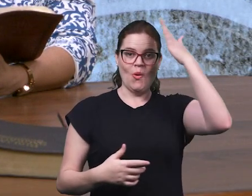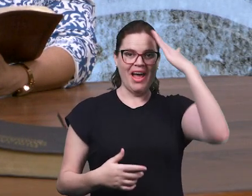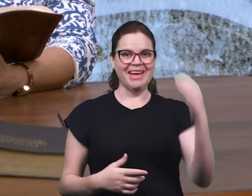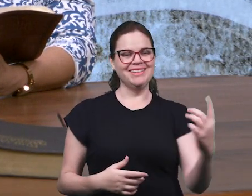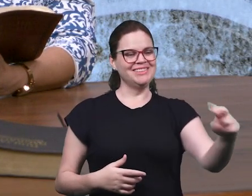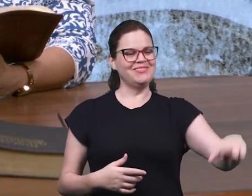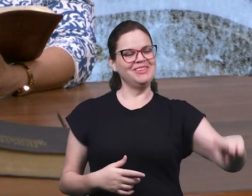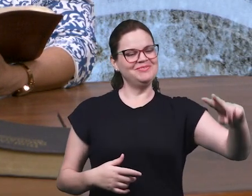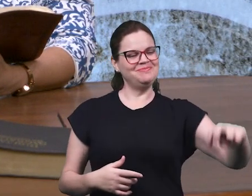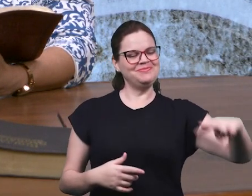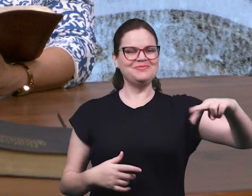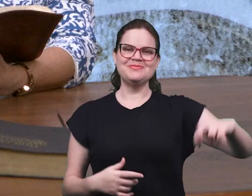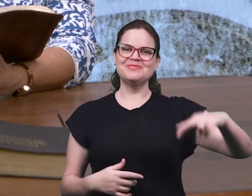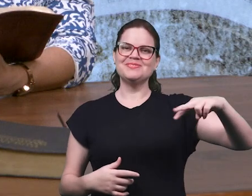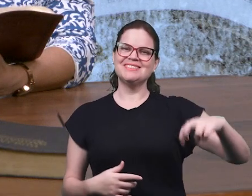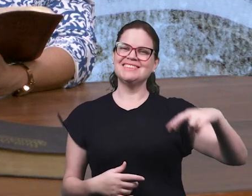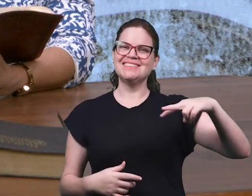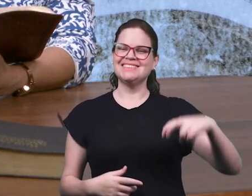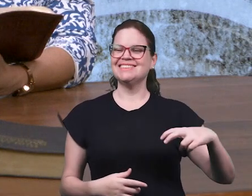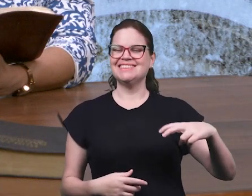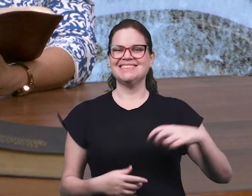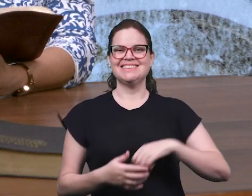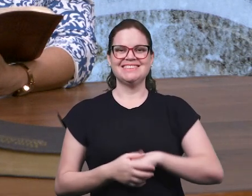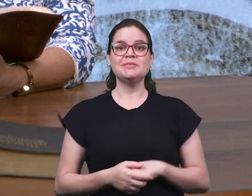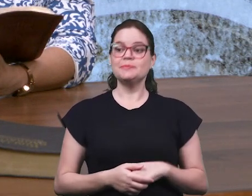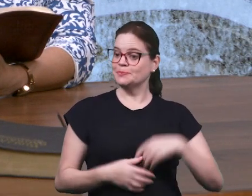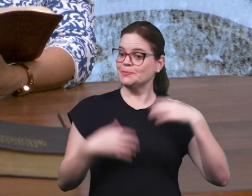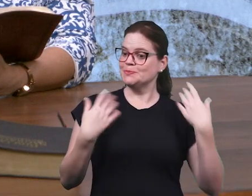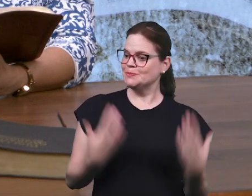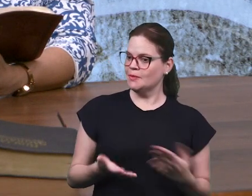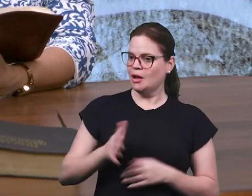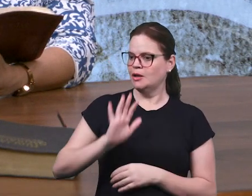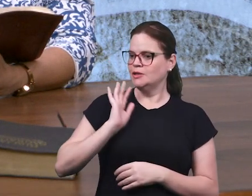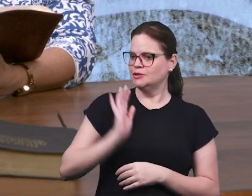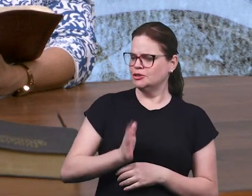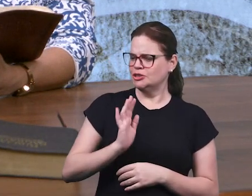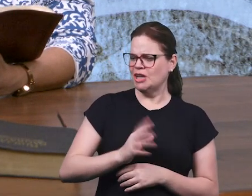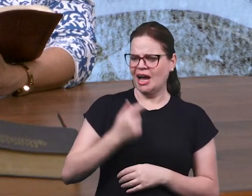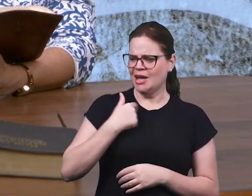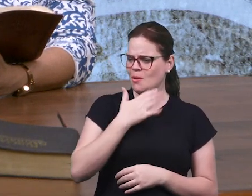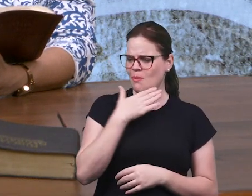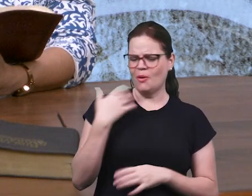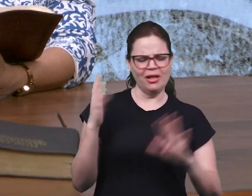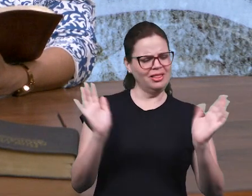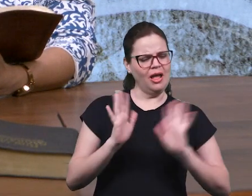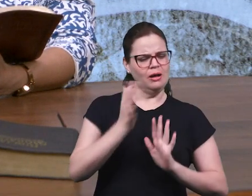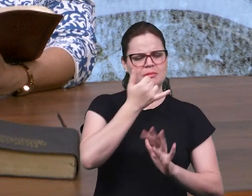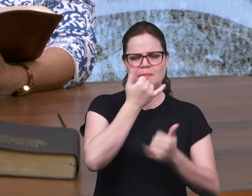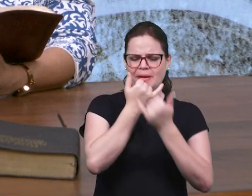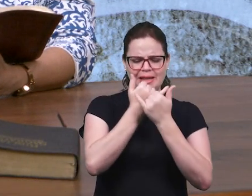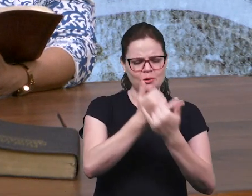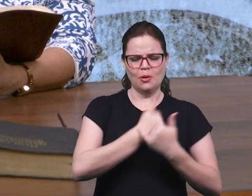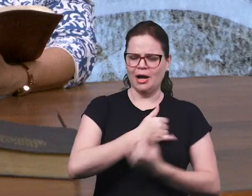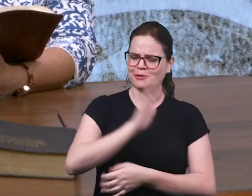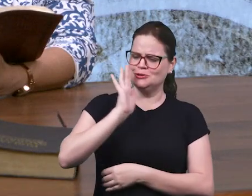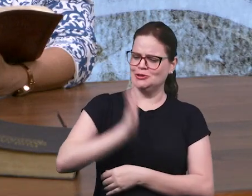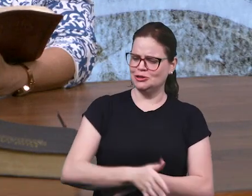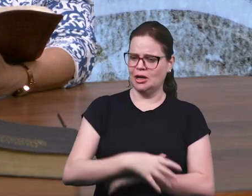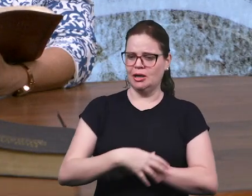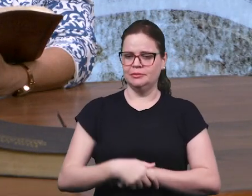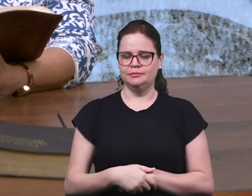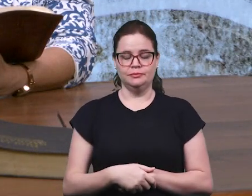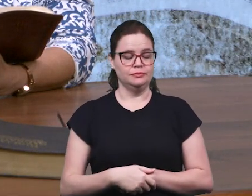animosamente e disse a Agag: Na verdade, já passou a amargura da morte. Disse,